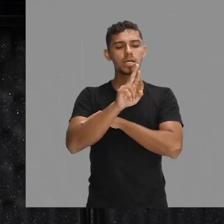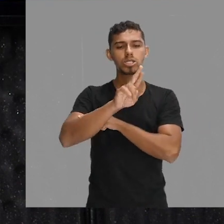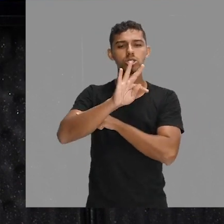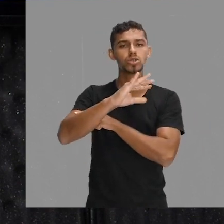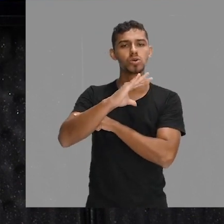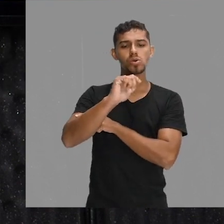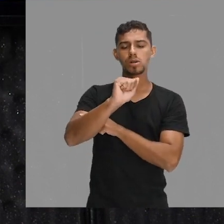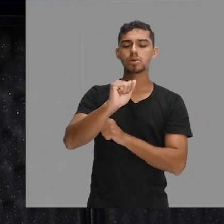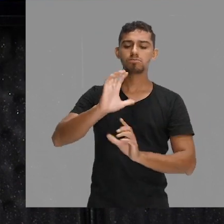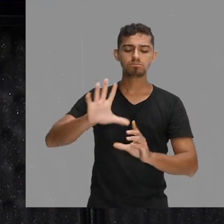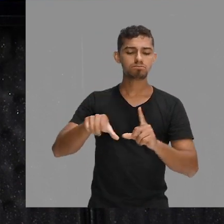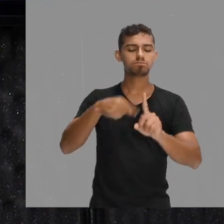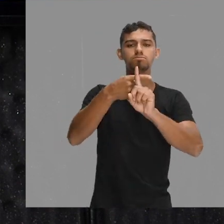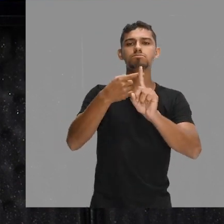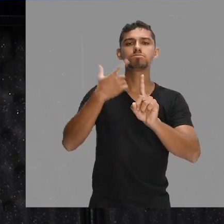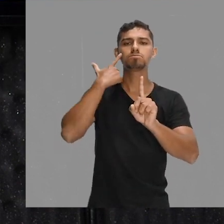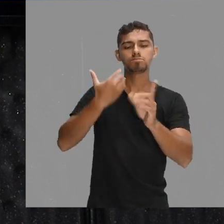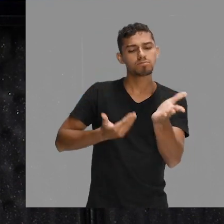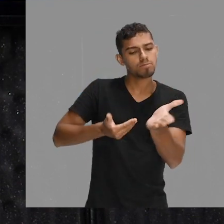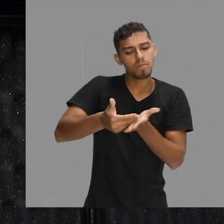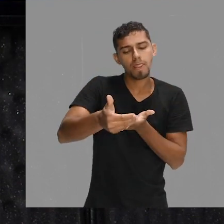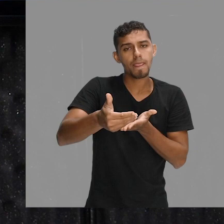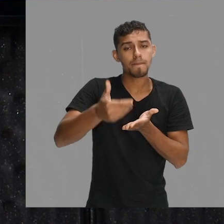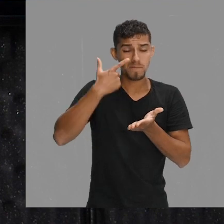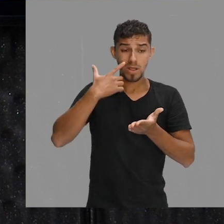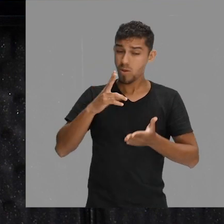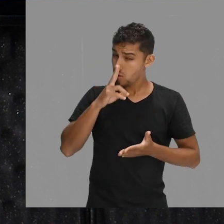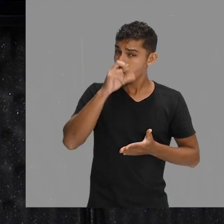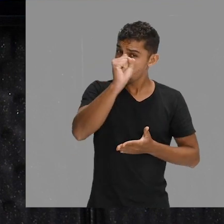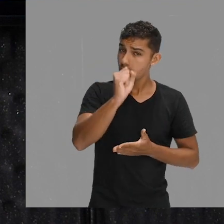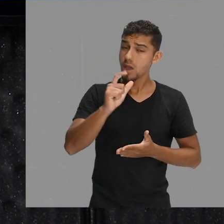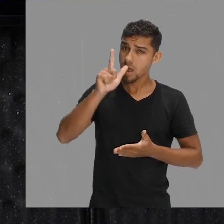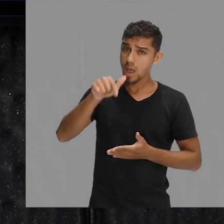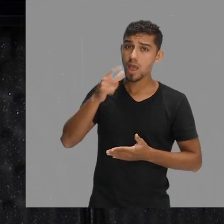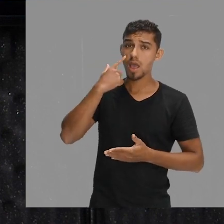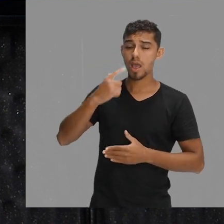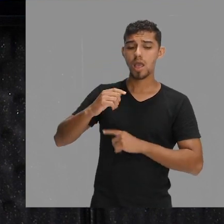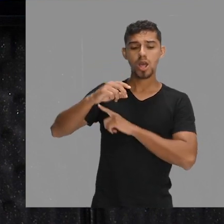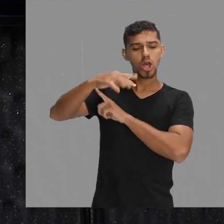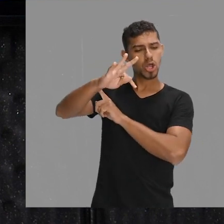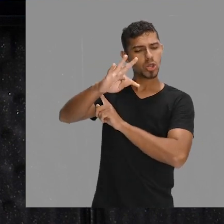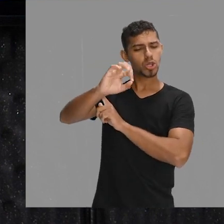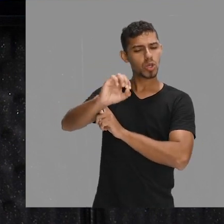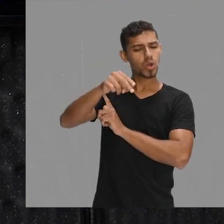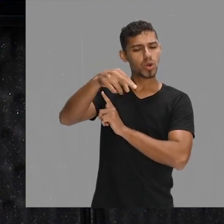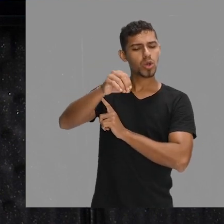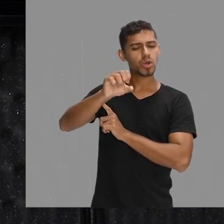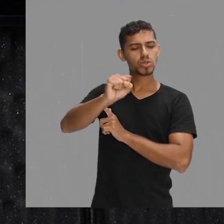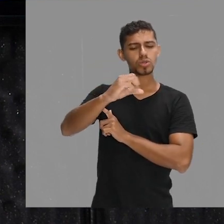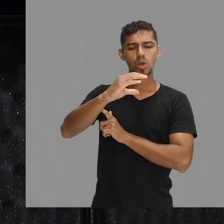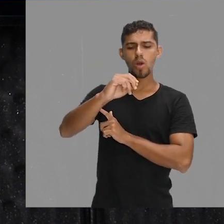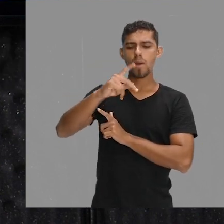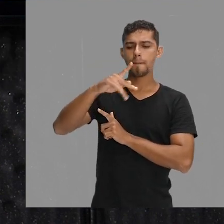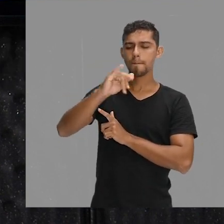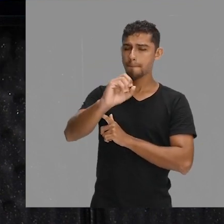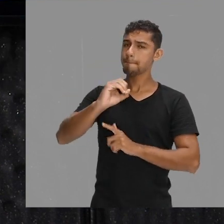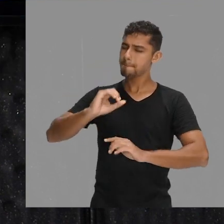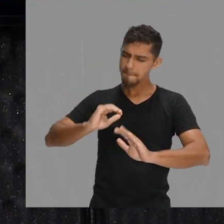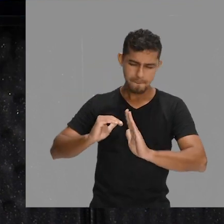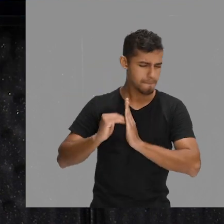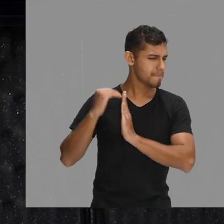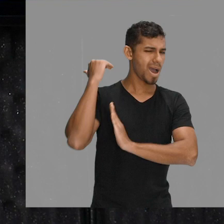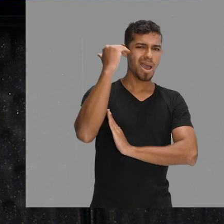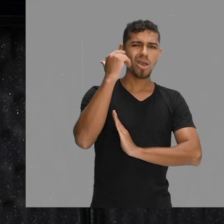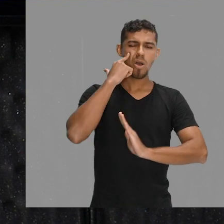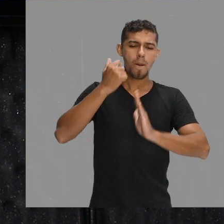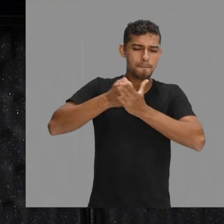adicionei inicialmente. Então, o efeito tonoscópico será maior. A